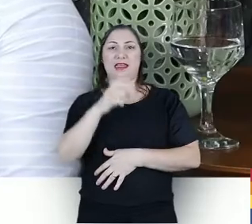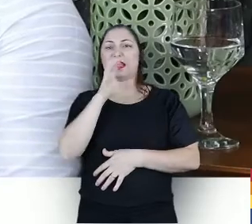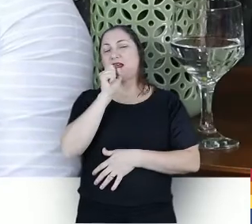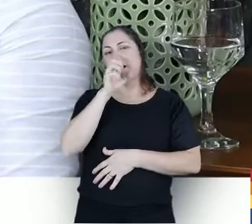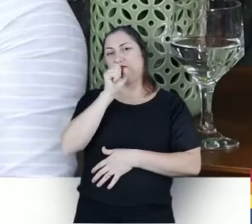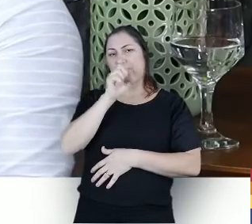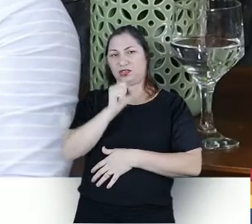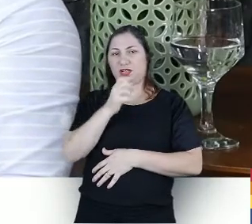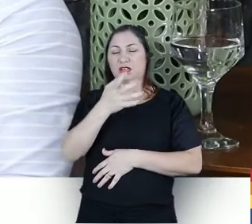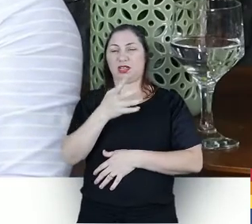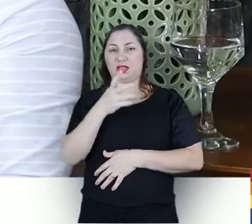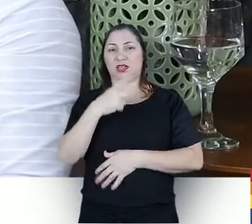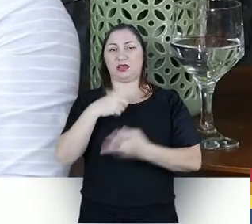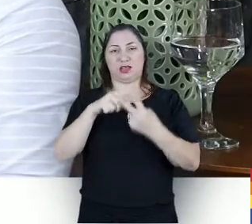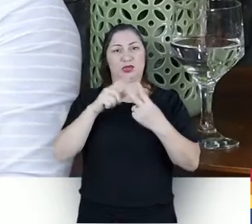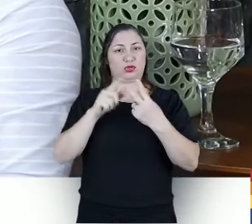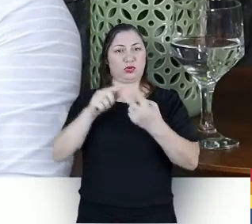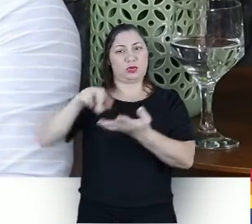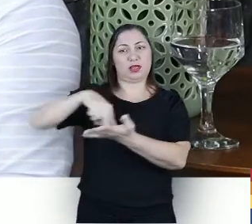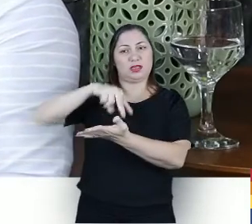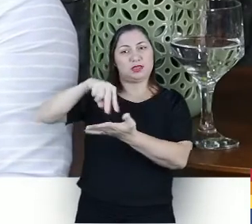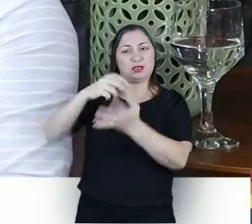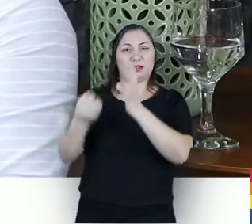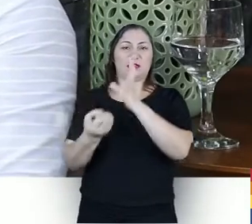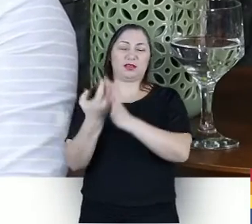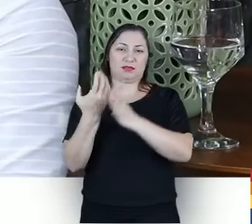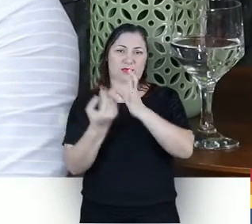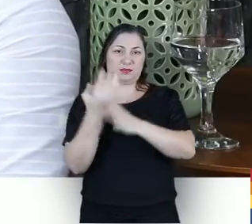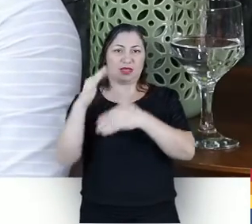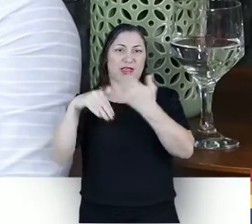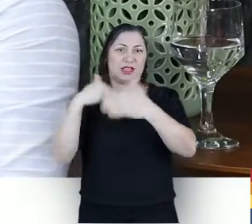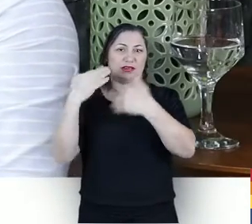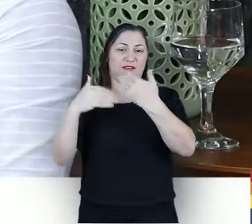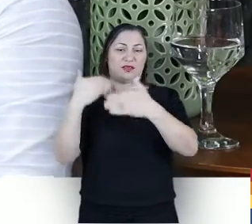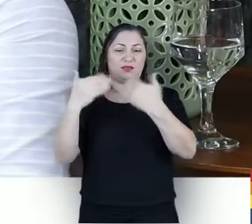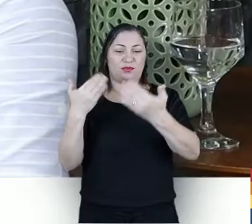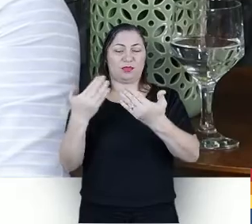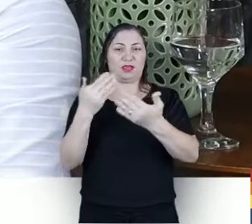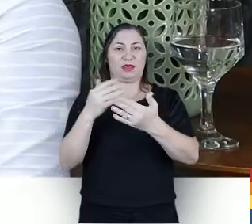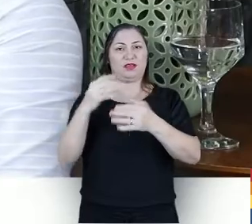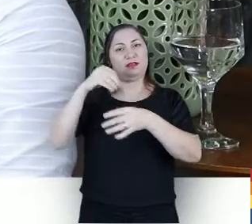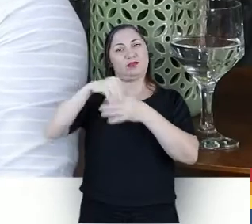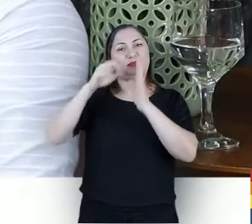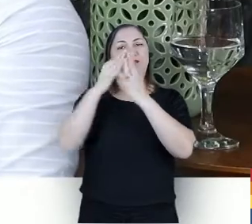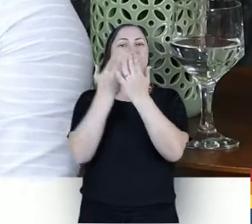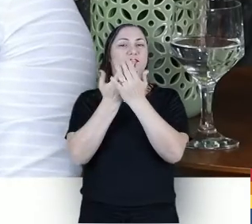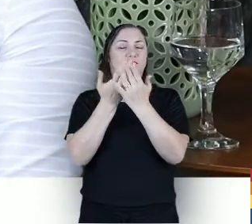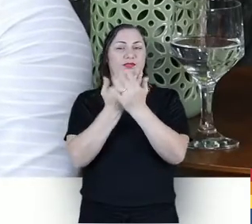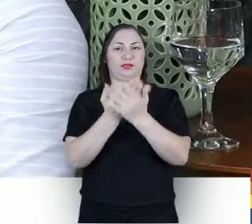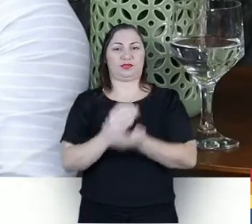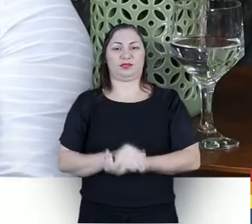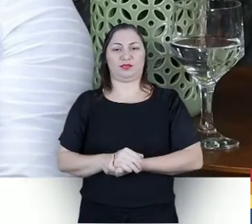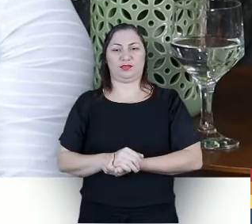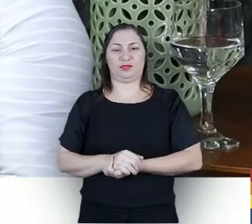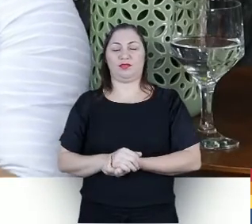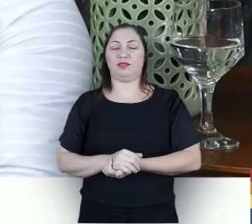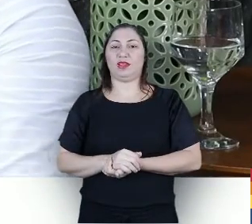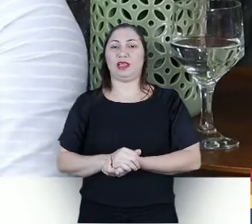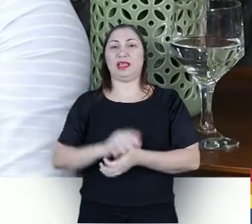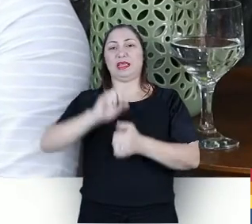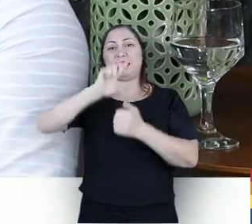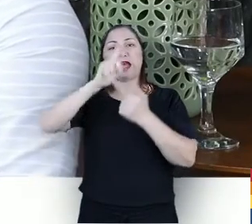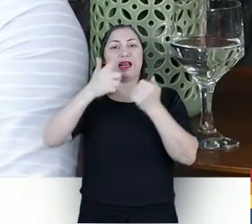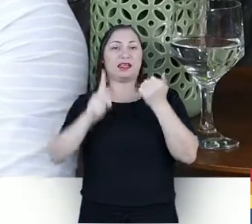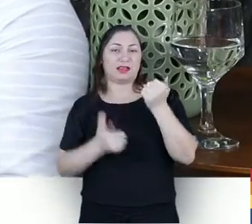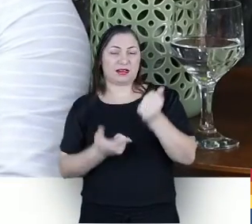prédio tombado, como patrimônio material, que é o tambor de crioula Quinta das Laranjeiras. Então, foram 2 danças